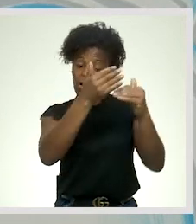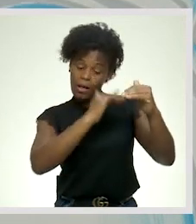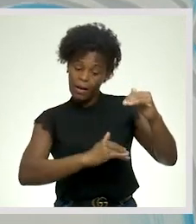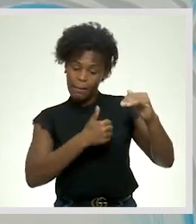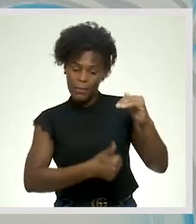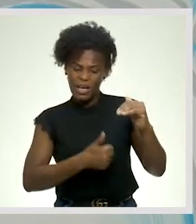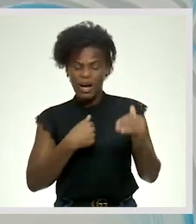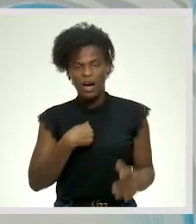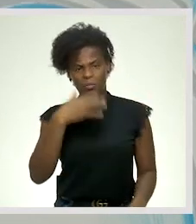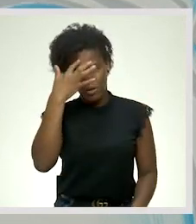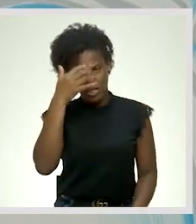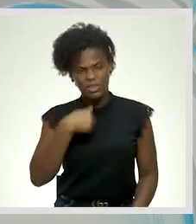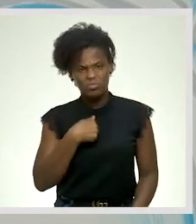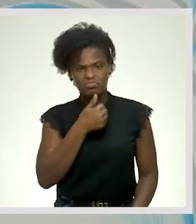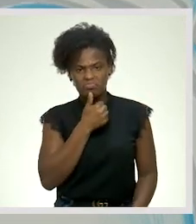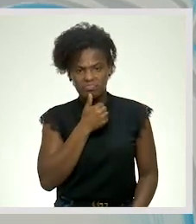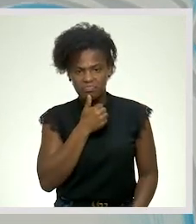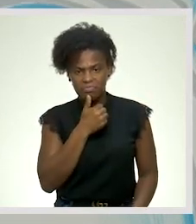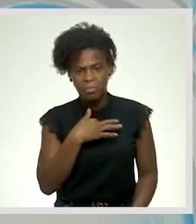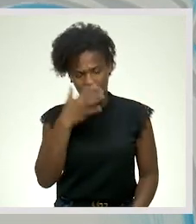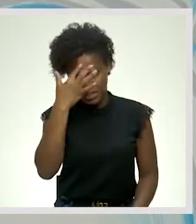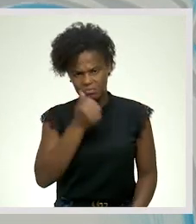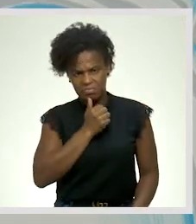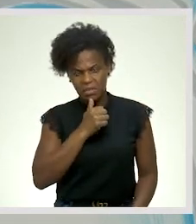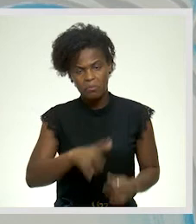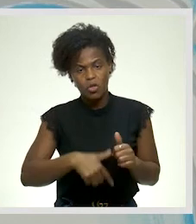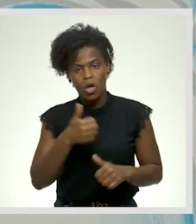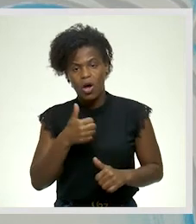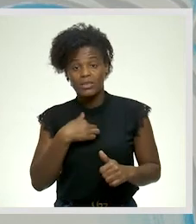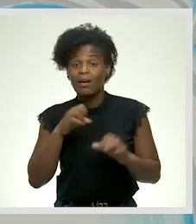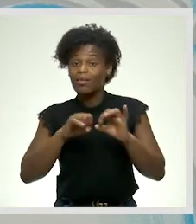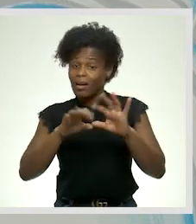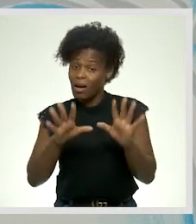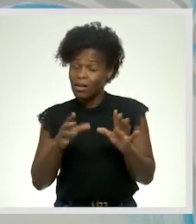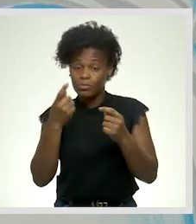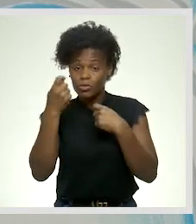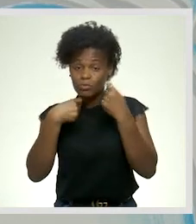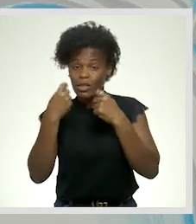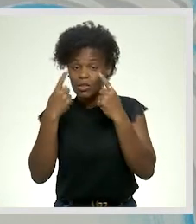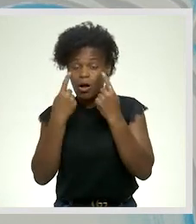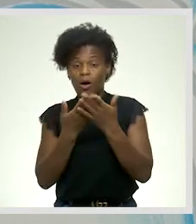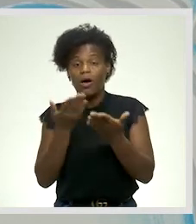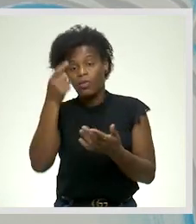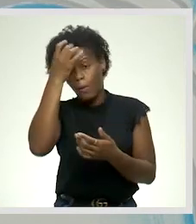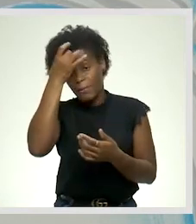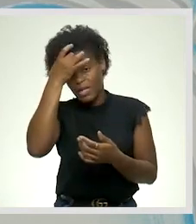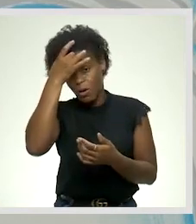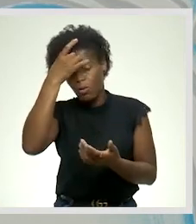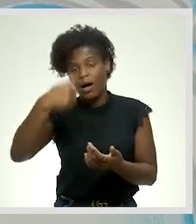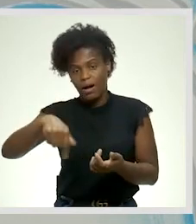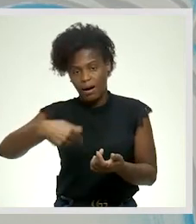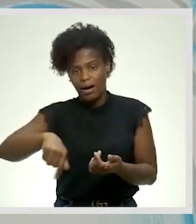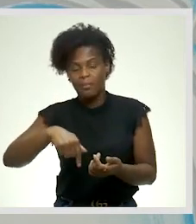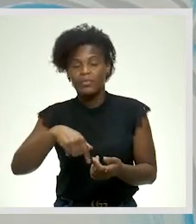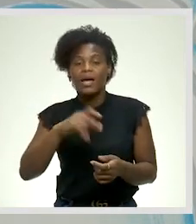acho que essa medida foi a mais acertada, está claramente a expressar uma opinião pela presença